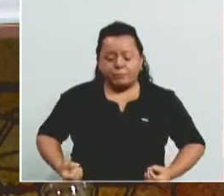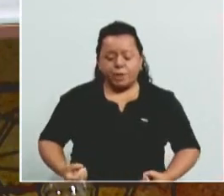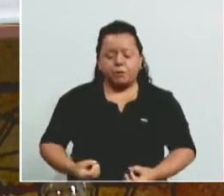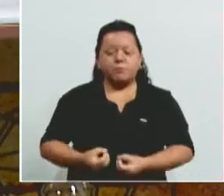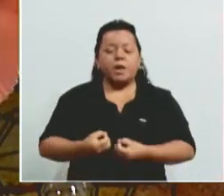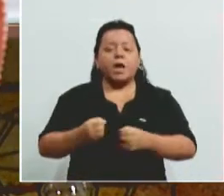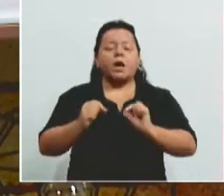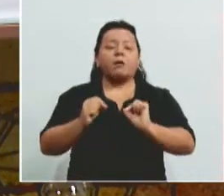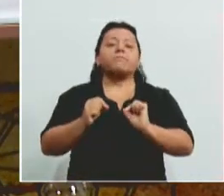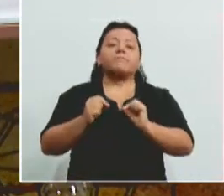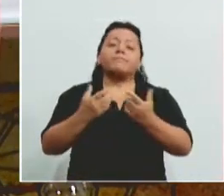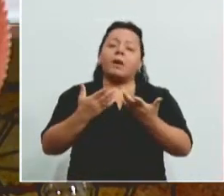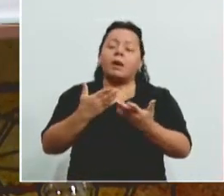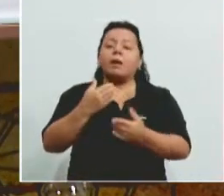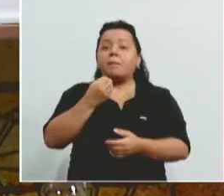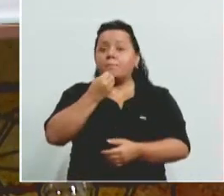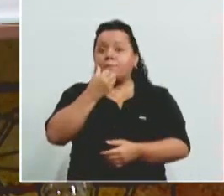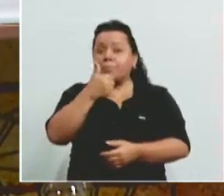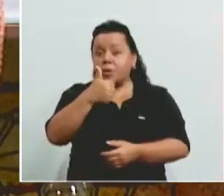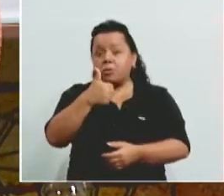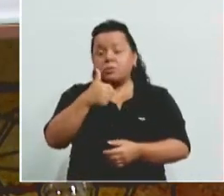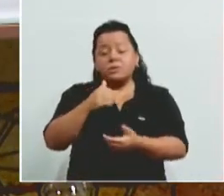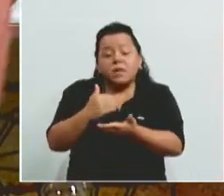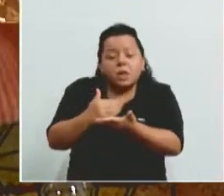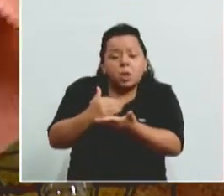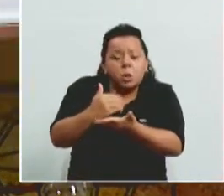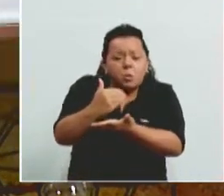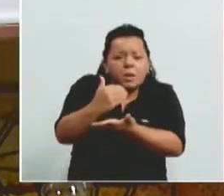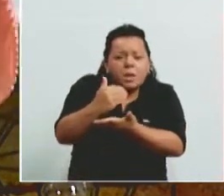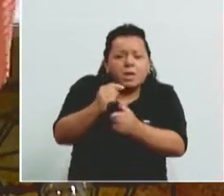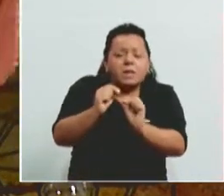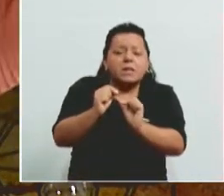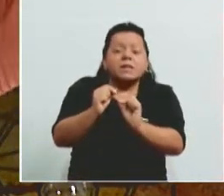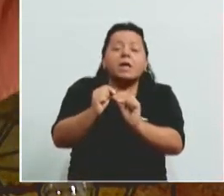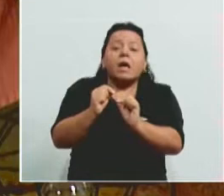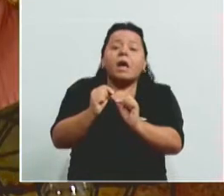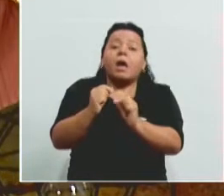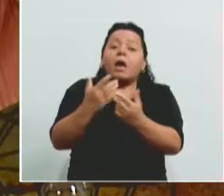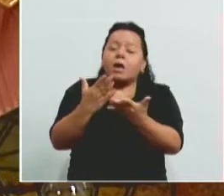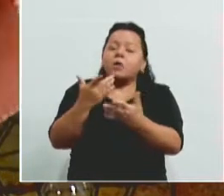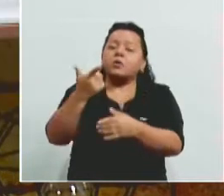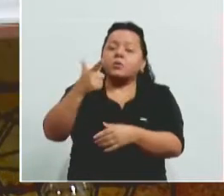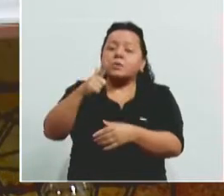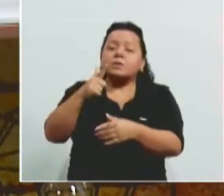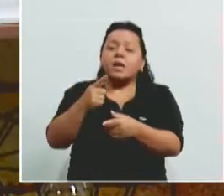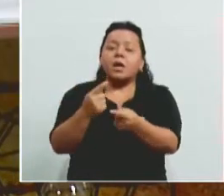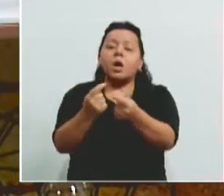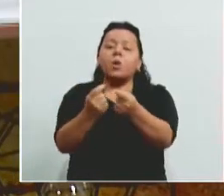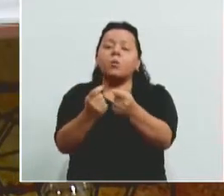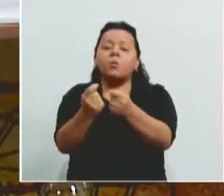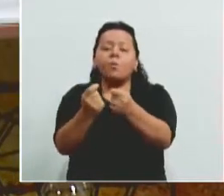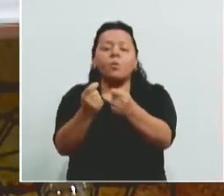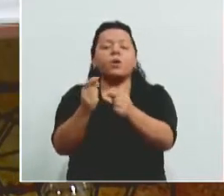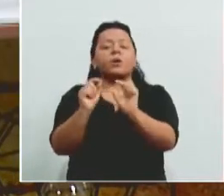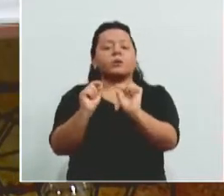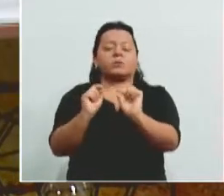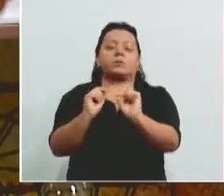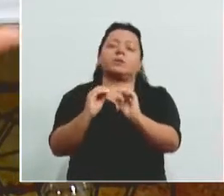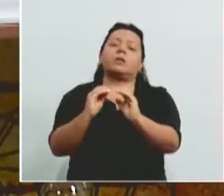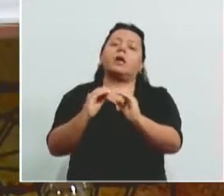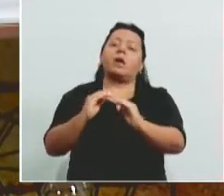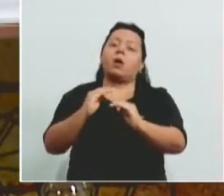no comecinho, tem como a gente inibir essa evolução da doença, mas considerar a paciente curada